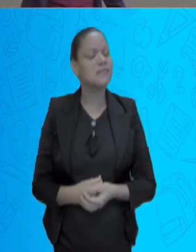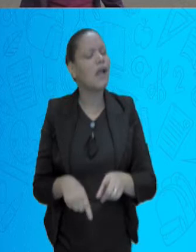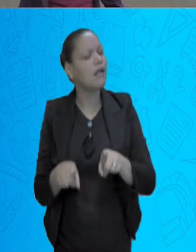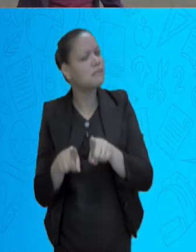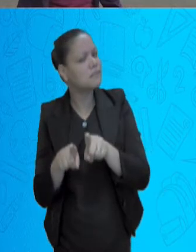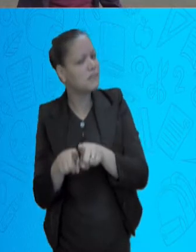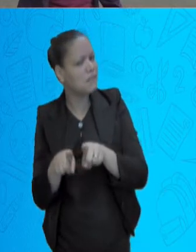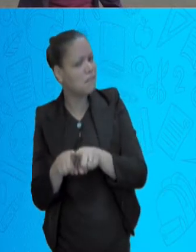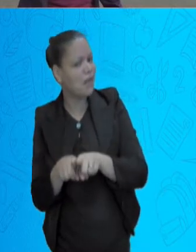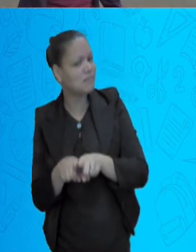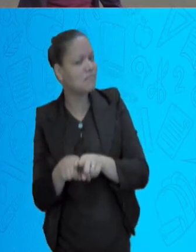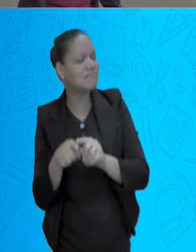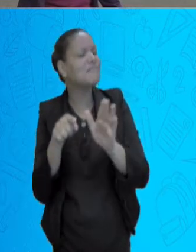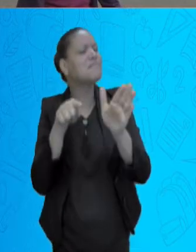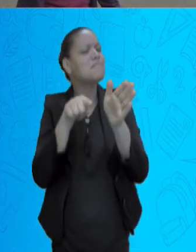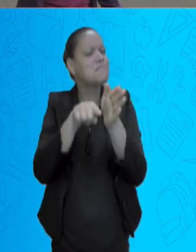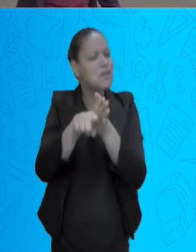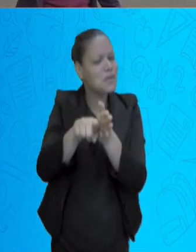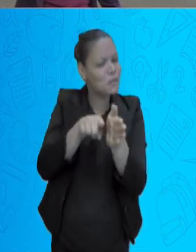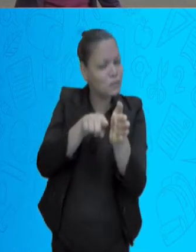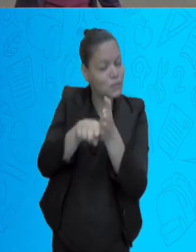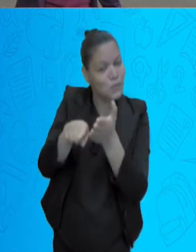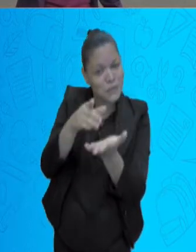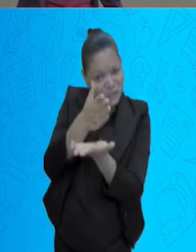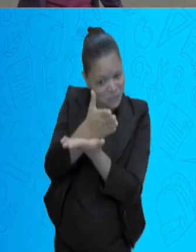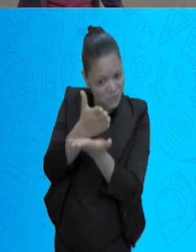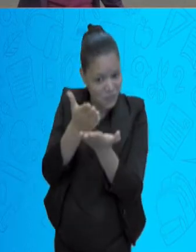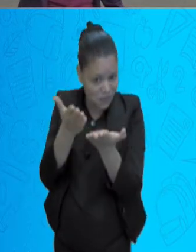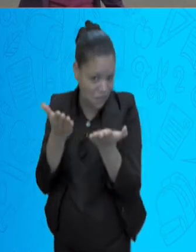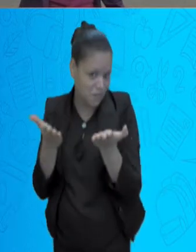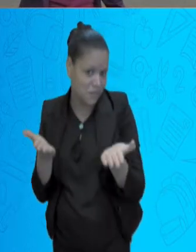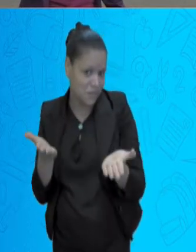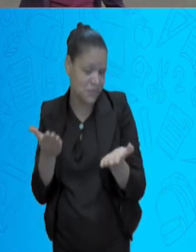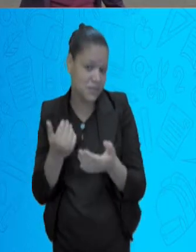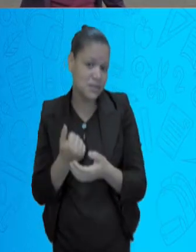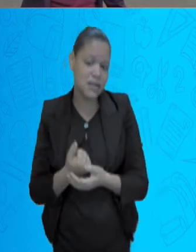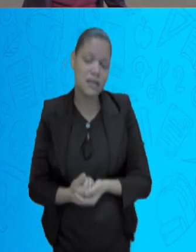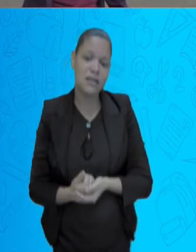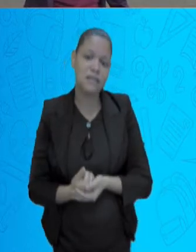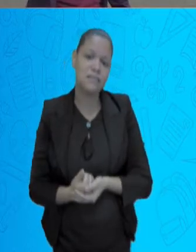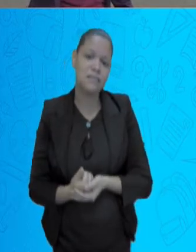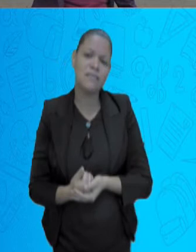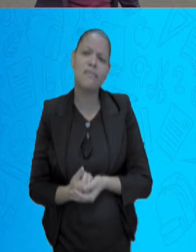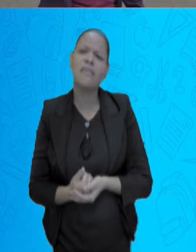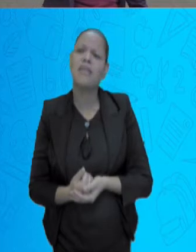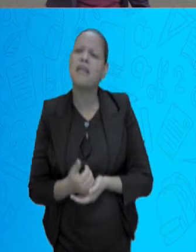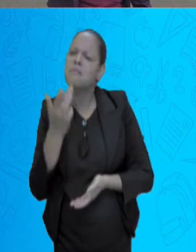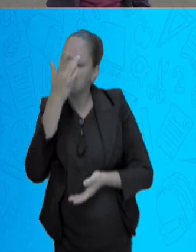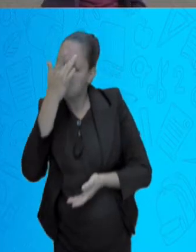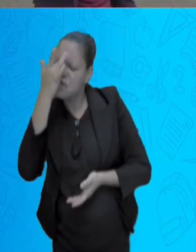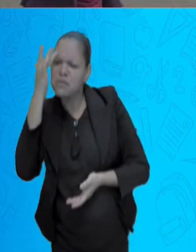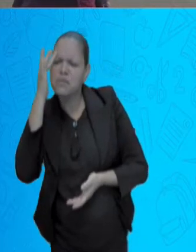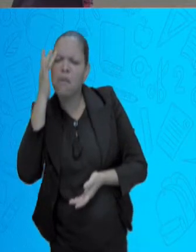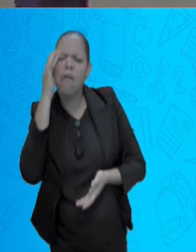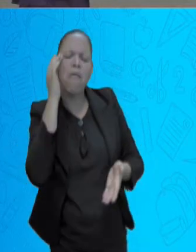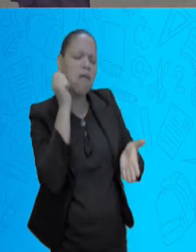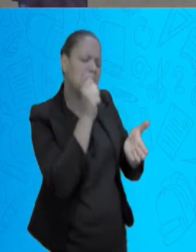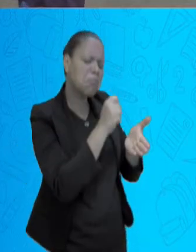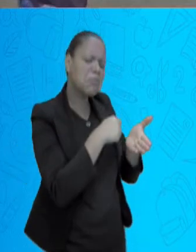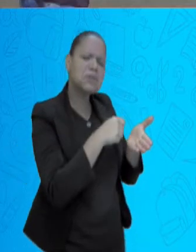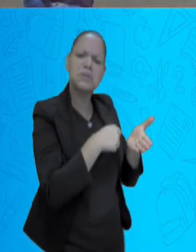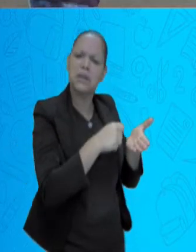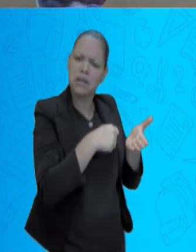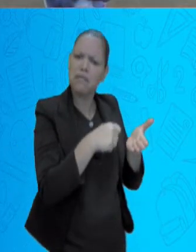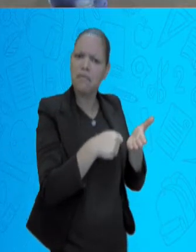Também foi perguntado para você sobre a autora. Quem é a autora do texto?